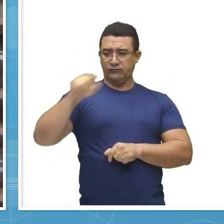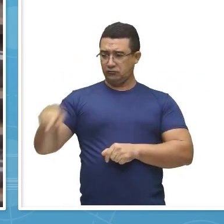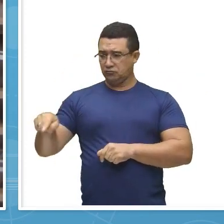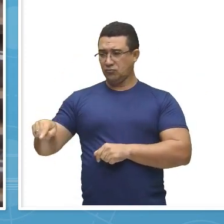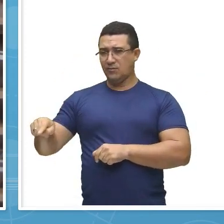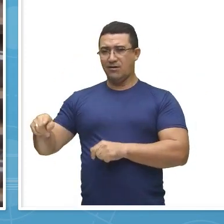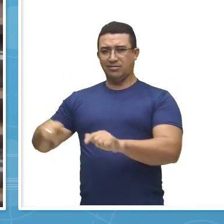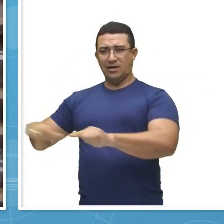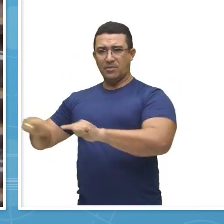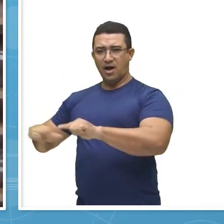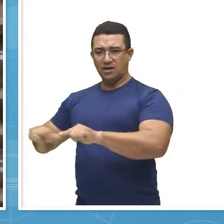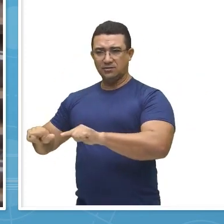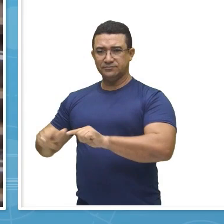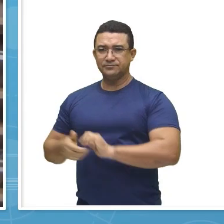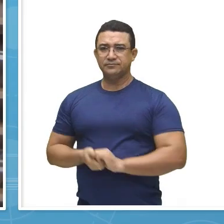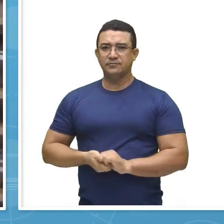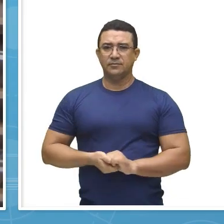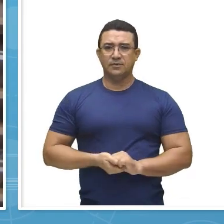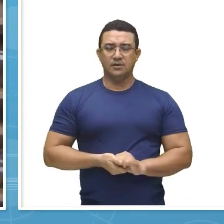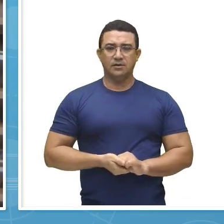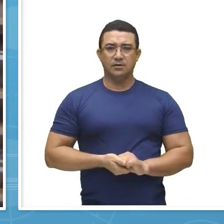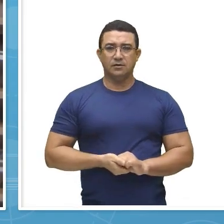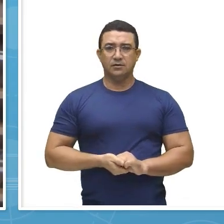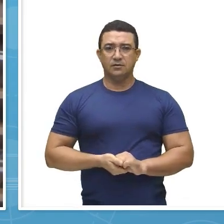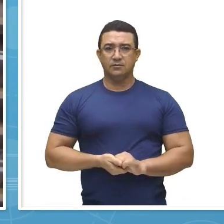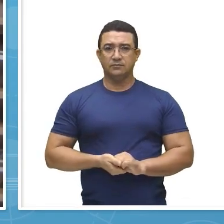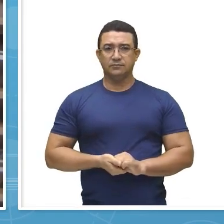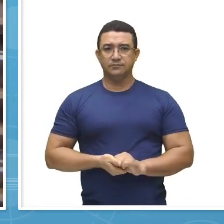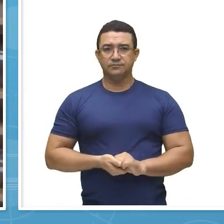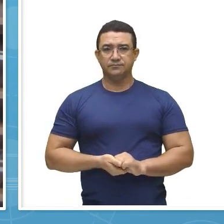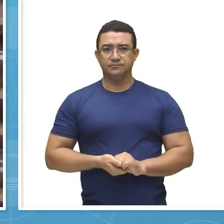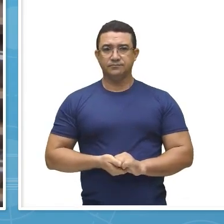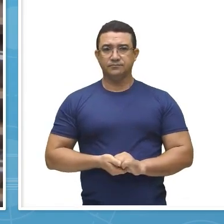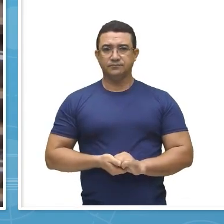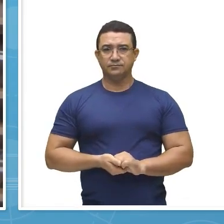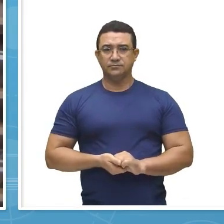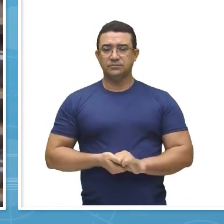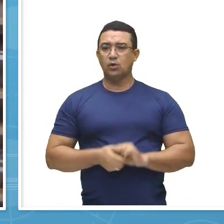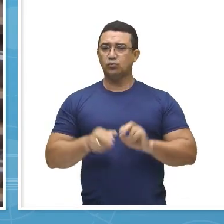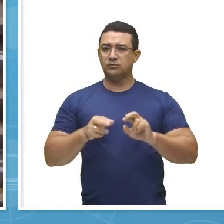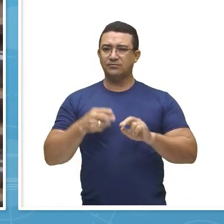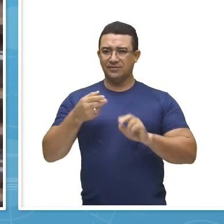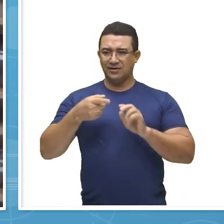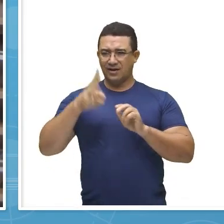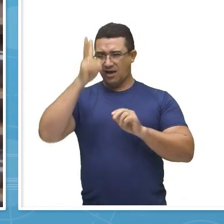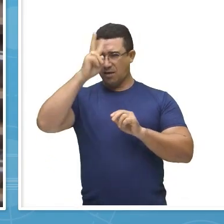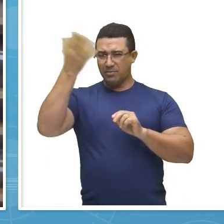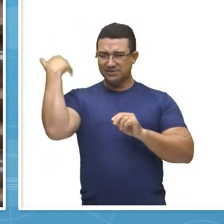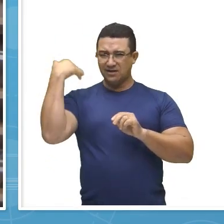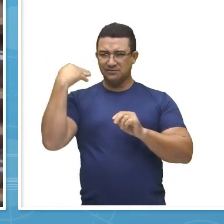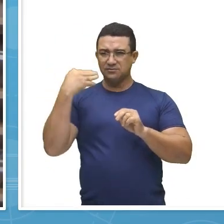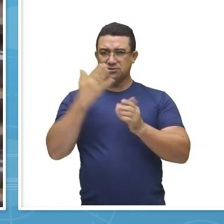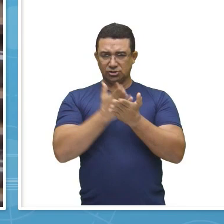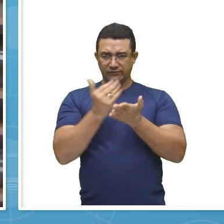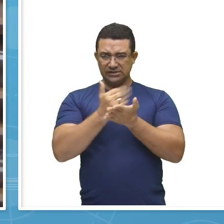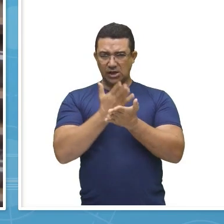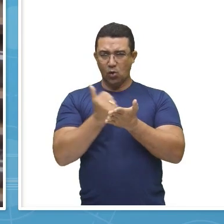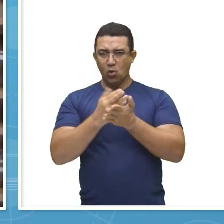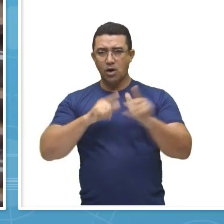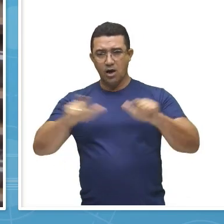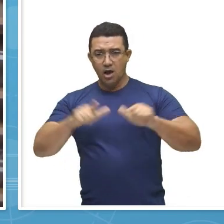quê? Lembram que nós vimos lá na última questão da primeira questão? Dizia assim, divisão do trabalho. Quando surgir a